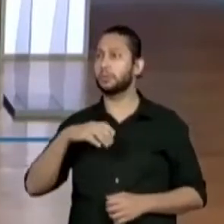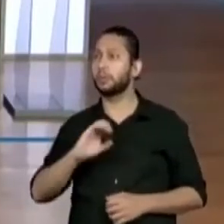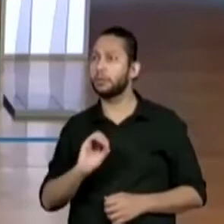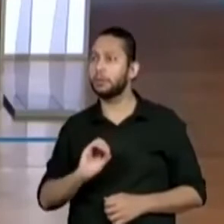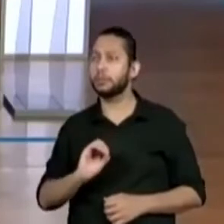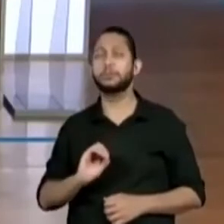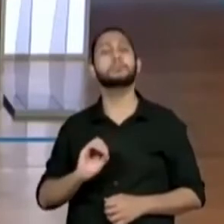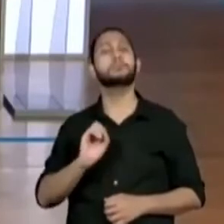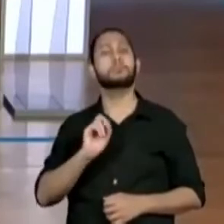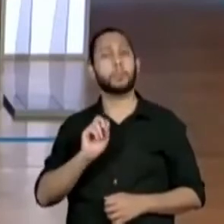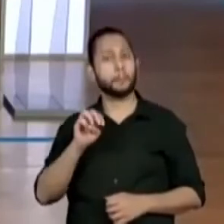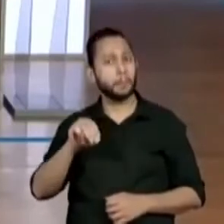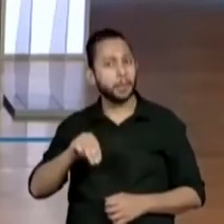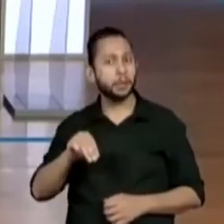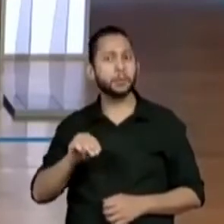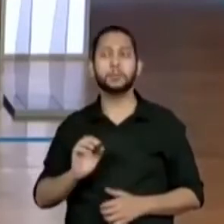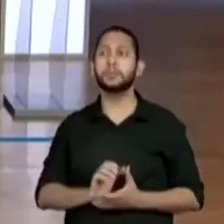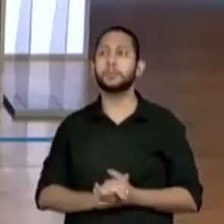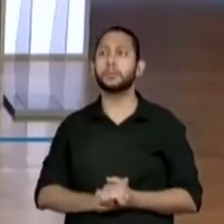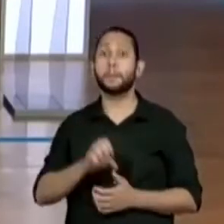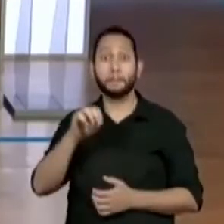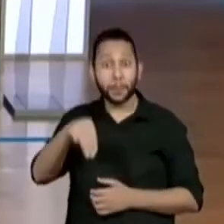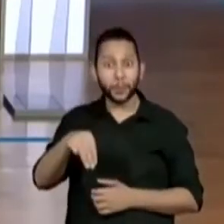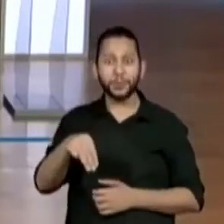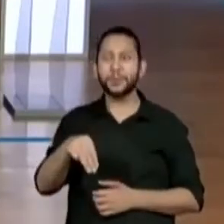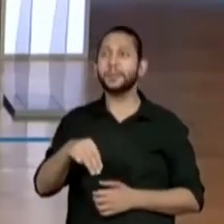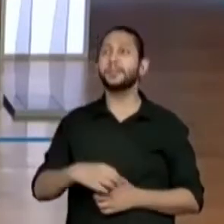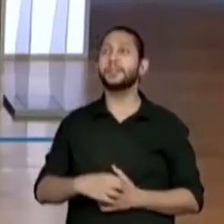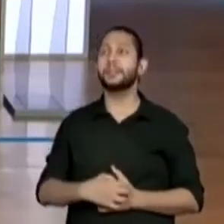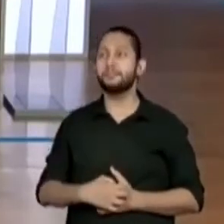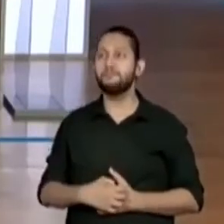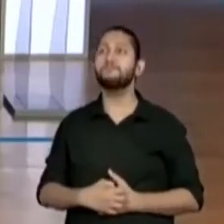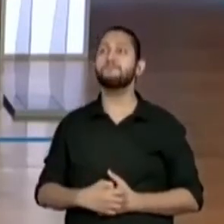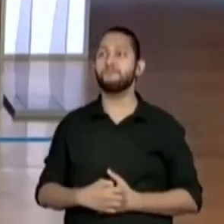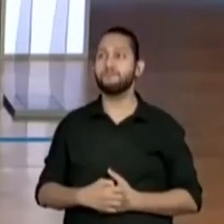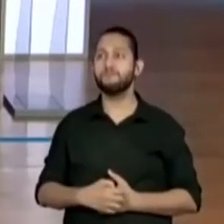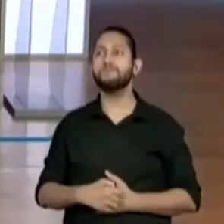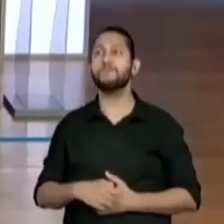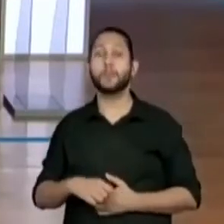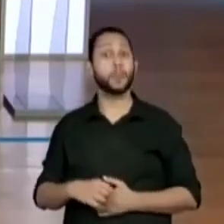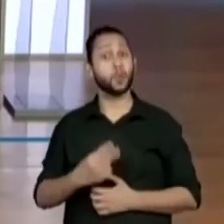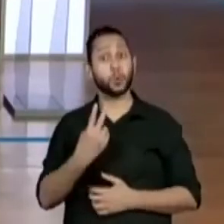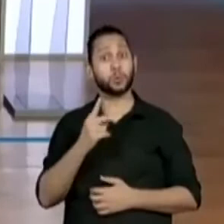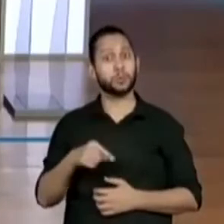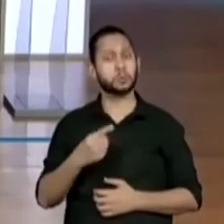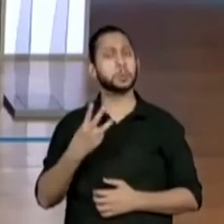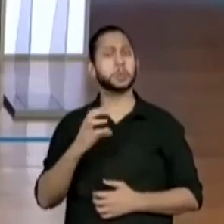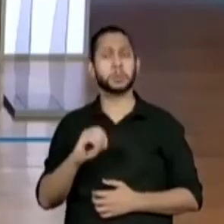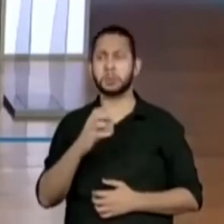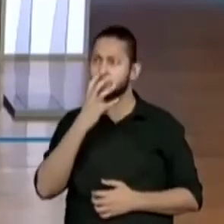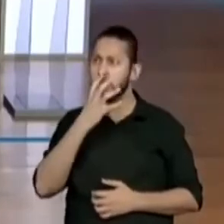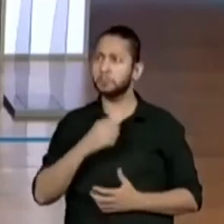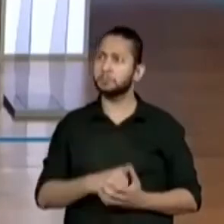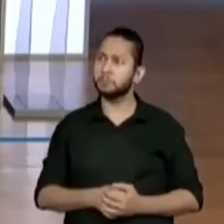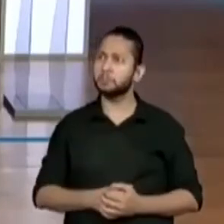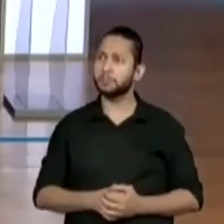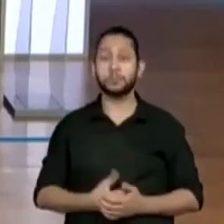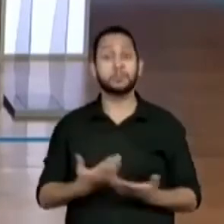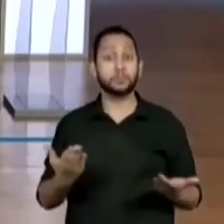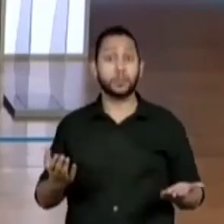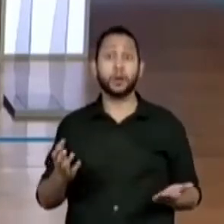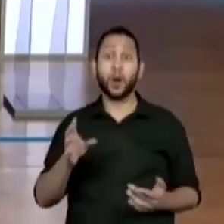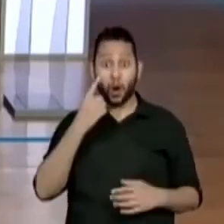Muito bem. Tá nessa... De 2 metros, 2 metros e 10, né? 2,30. A gente consegue entender, então, que a